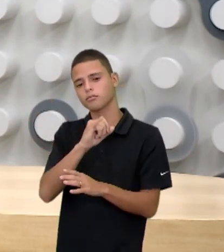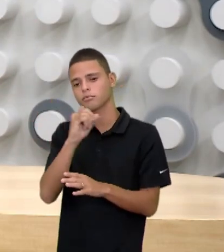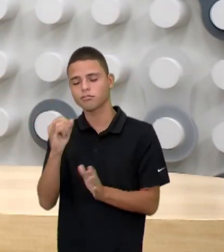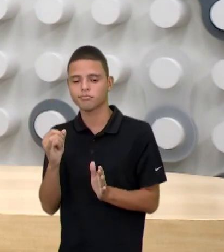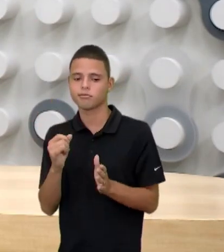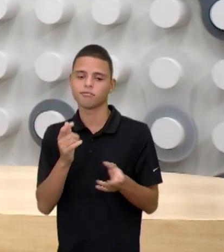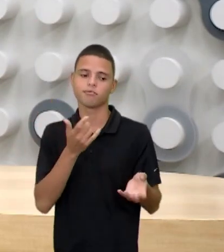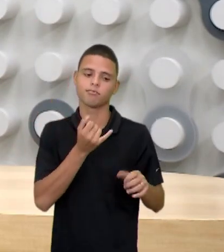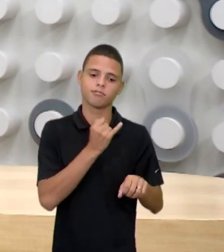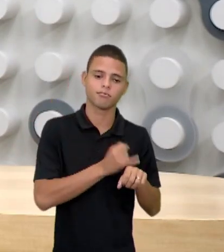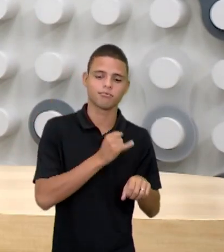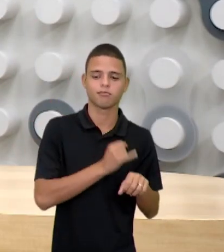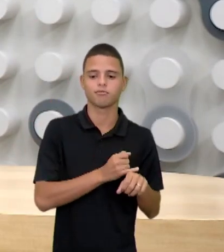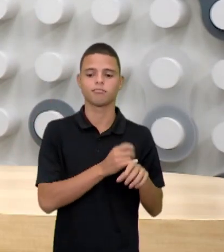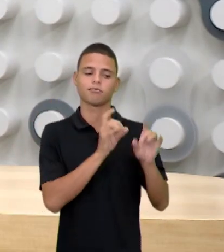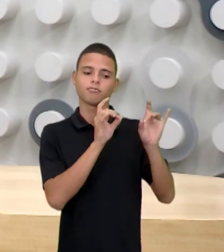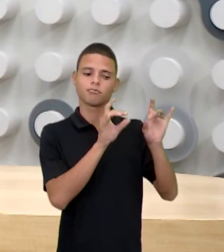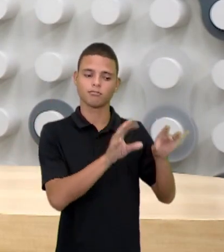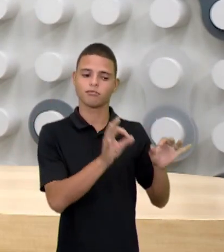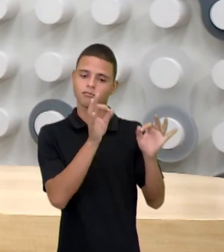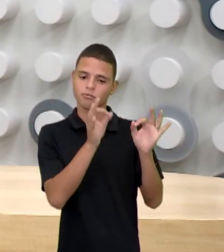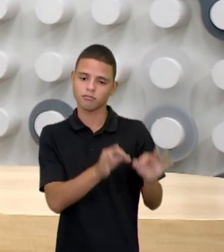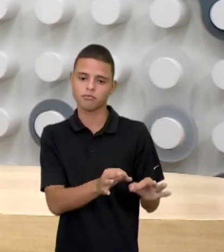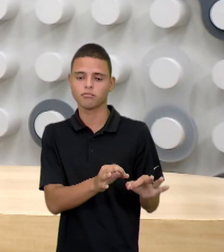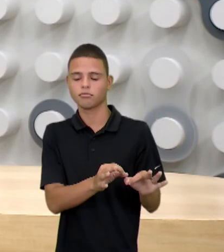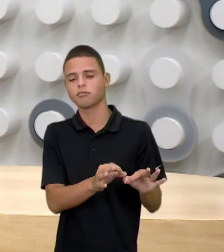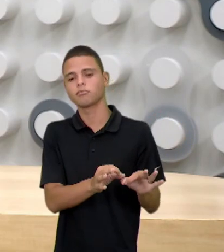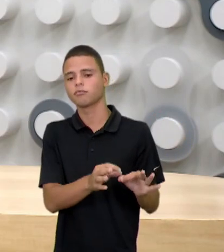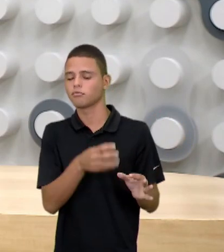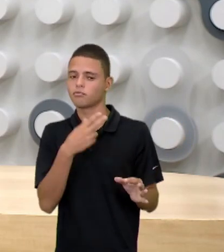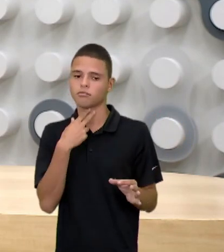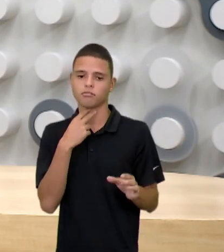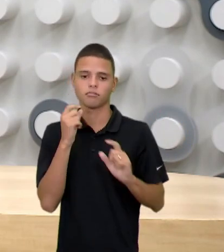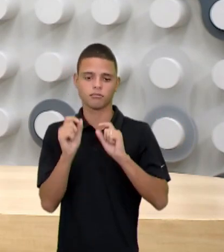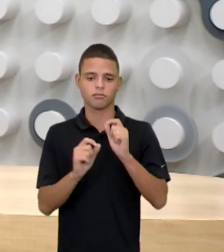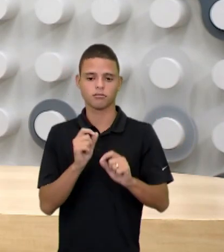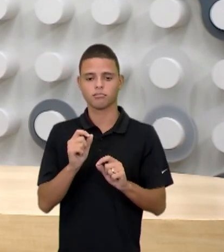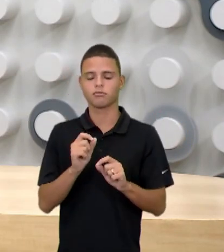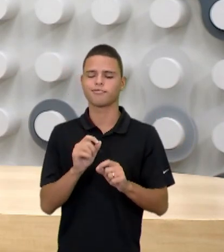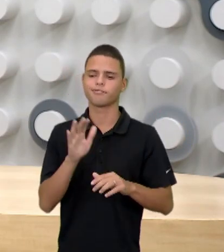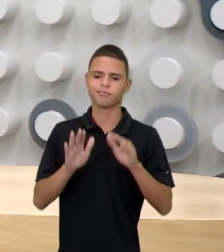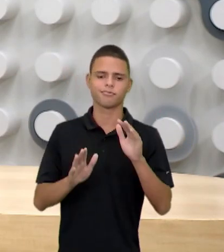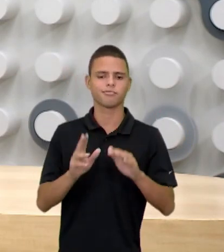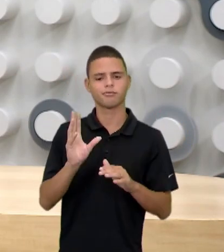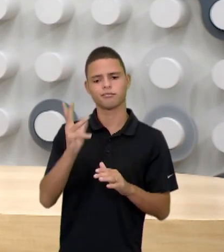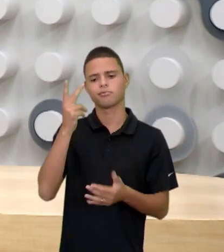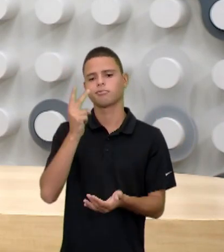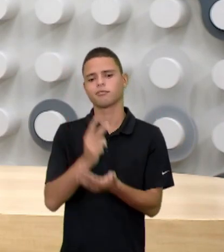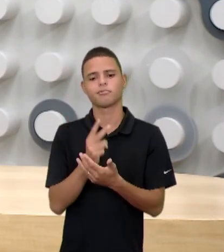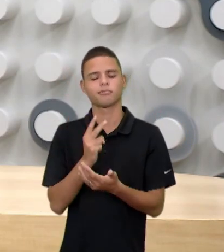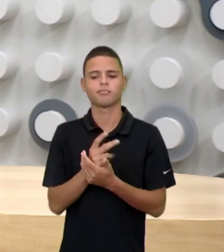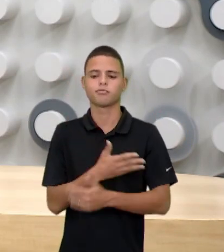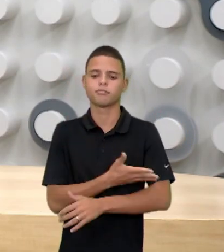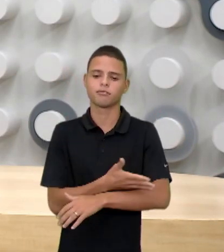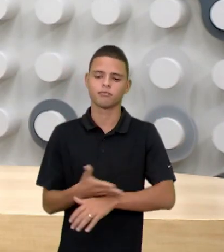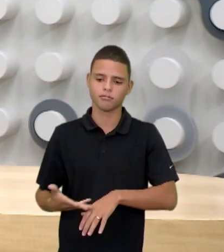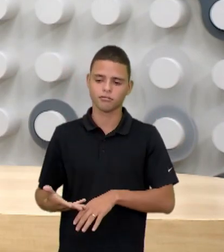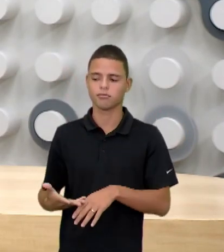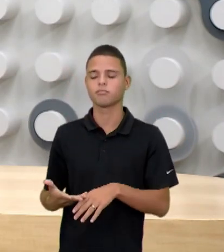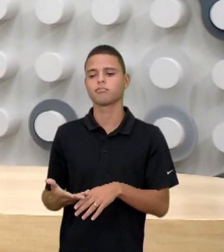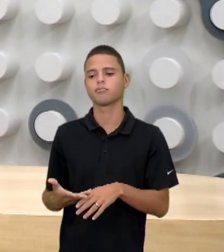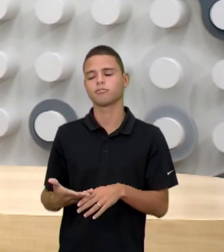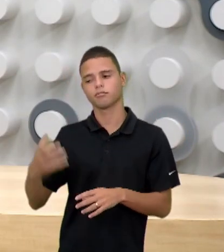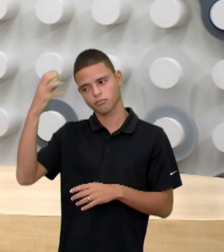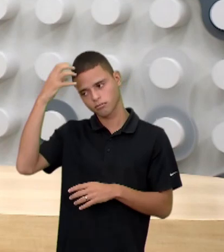faz a reciclagem. O que não pode fazer é o que acontece muitas vezes, que é uma inconsequência do ser humano, né, uma falta aí